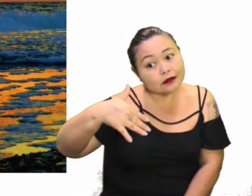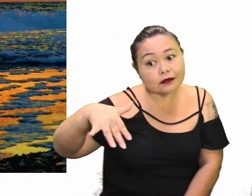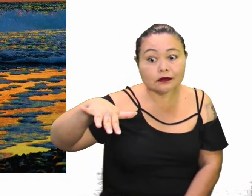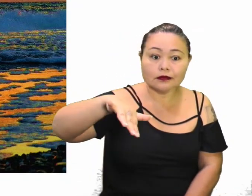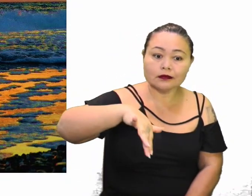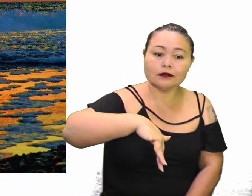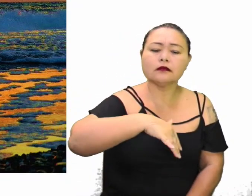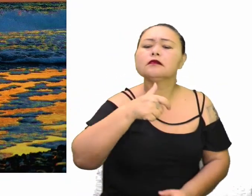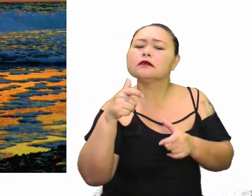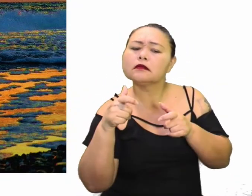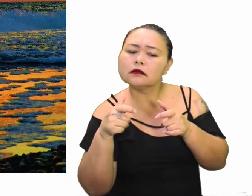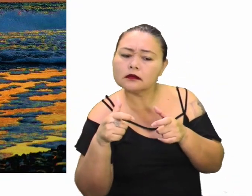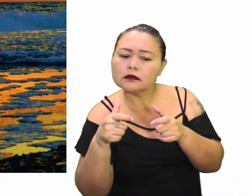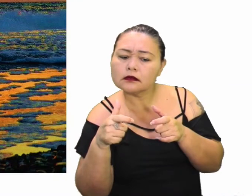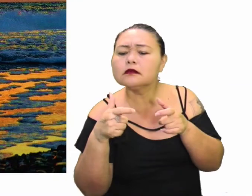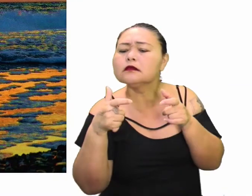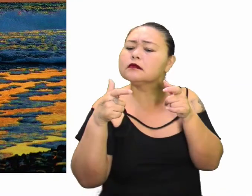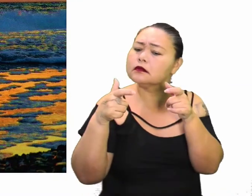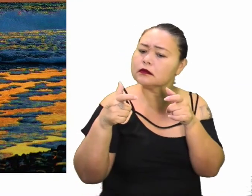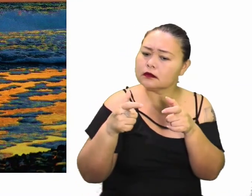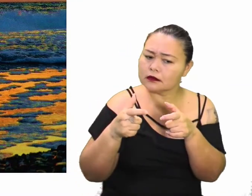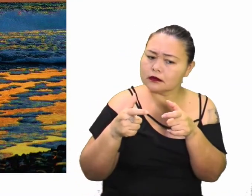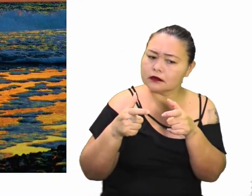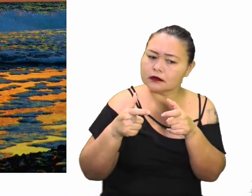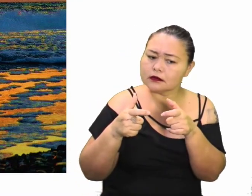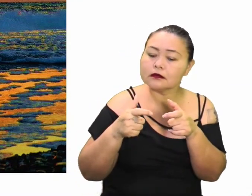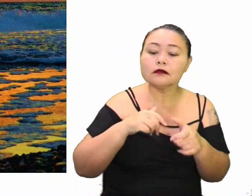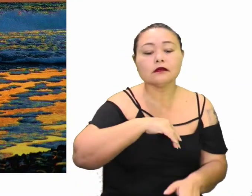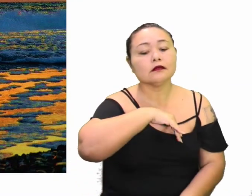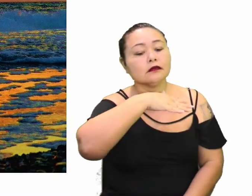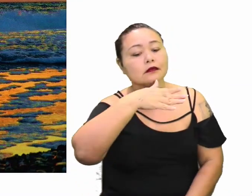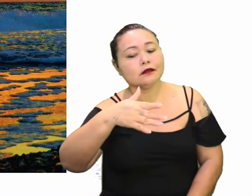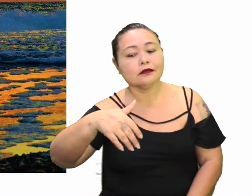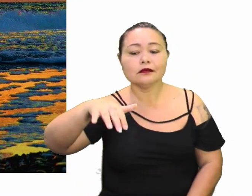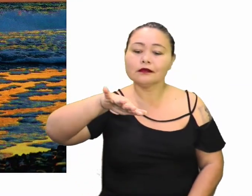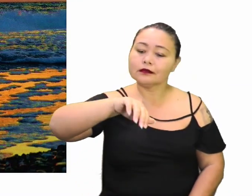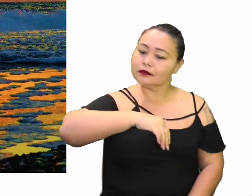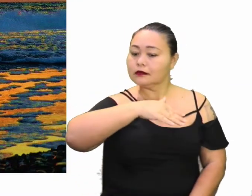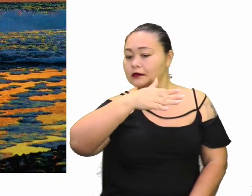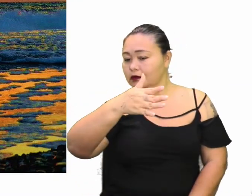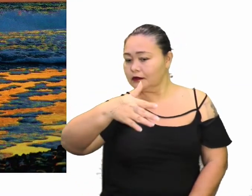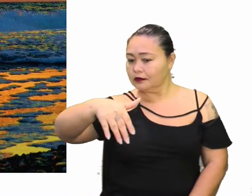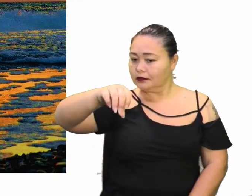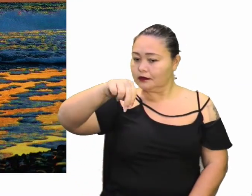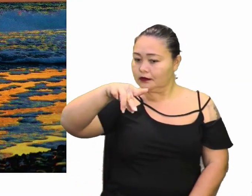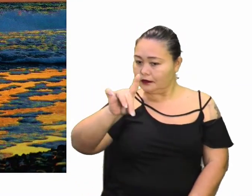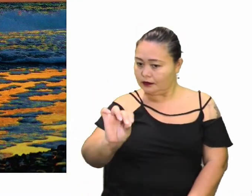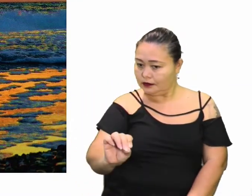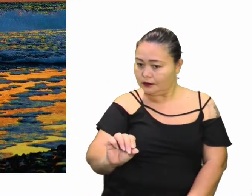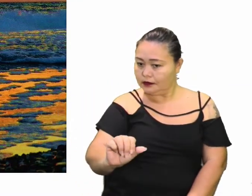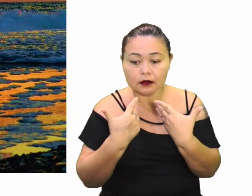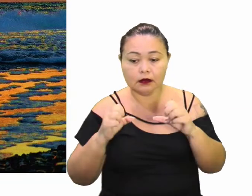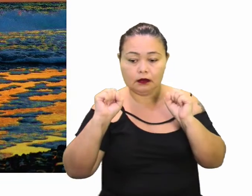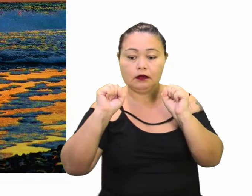de comunicar algo a alguém em determinado tempo e espaço.